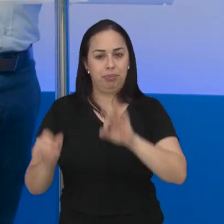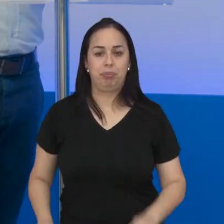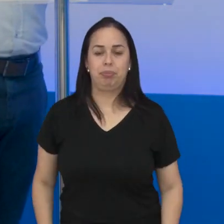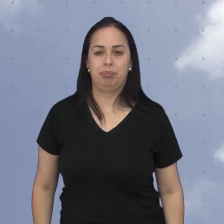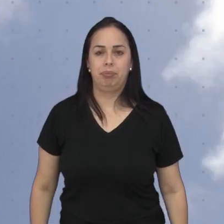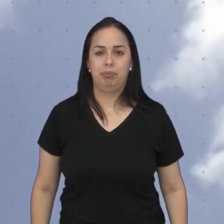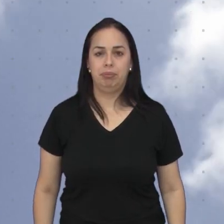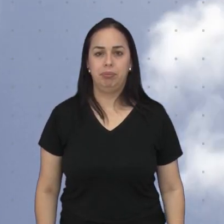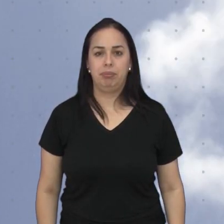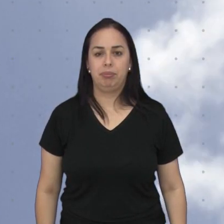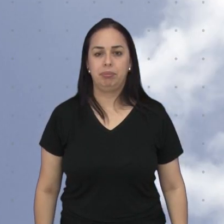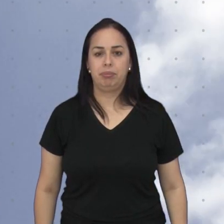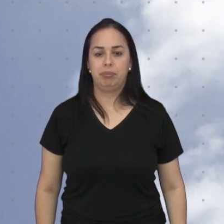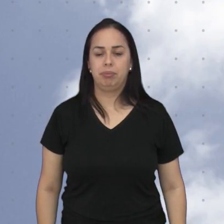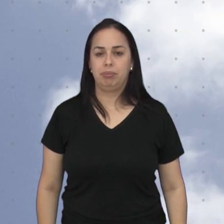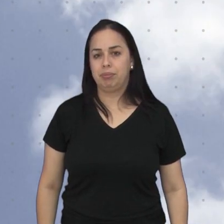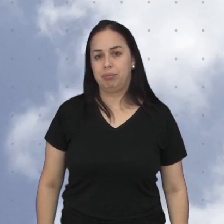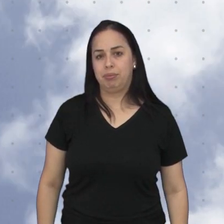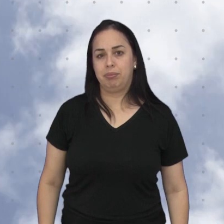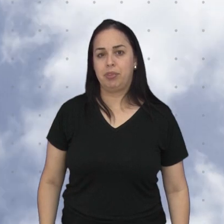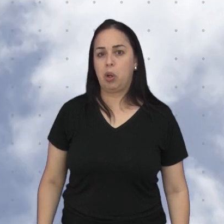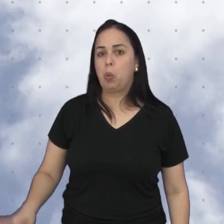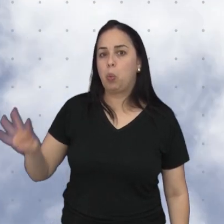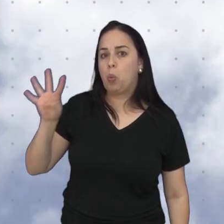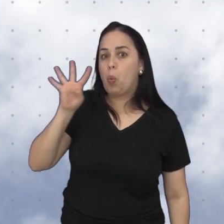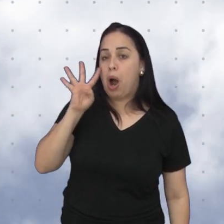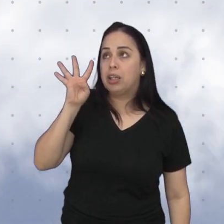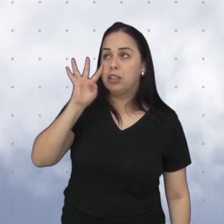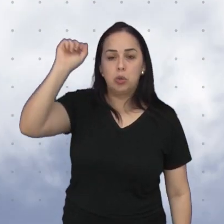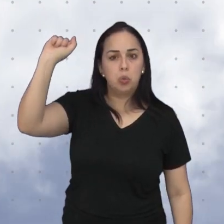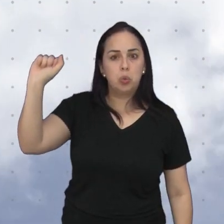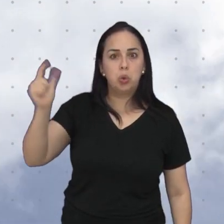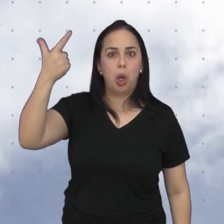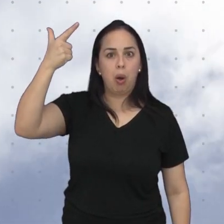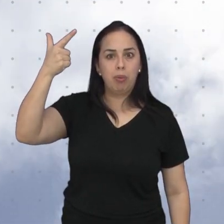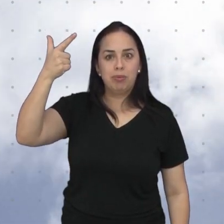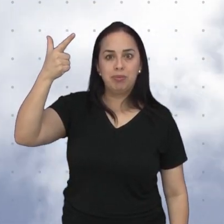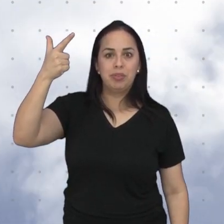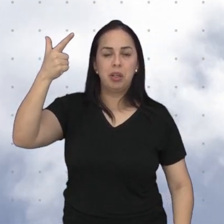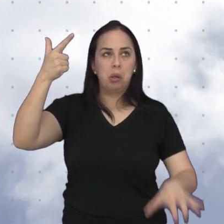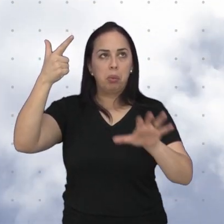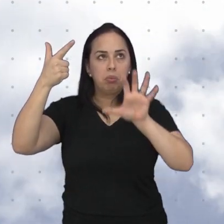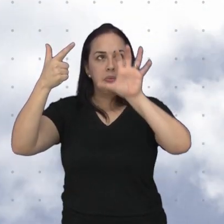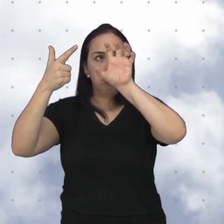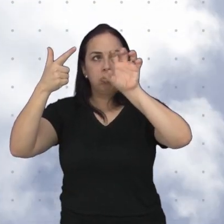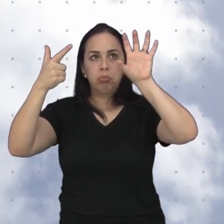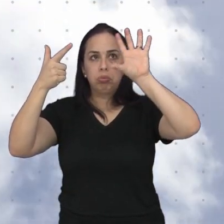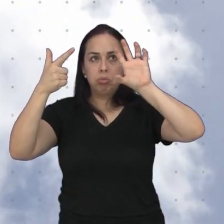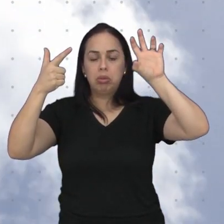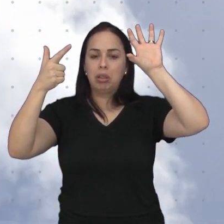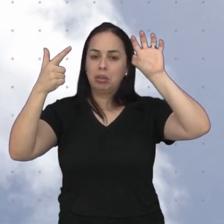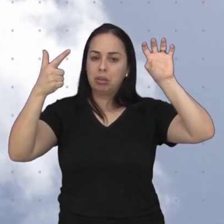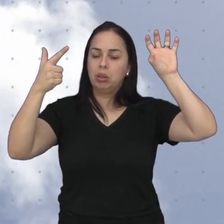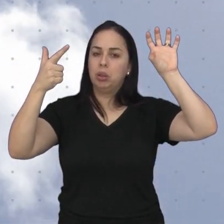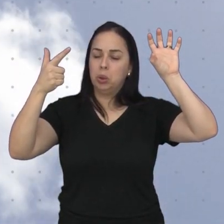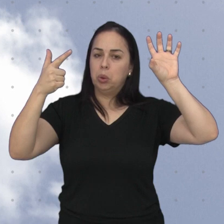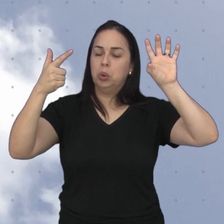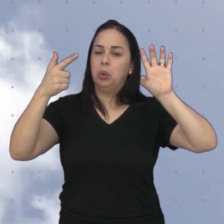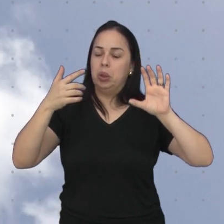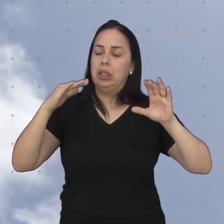tudo isso acaba também sendo contemplado. Sim, a antiguidade é contemplado, as compatibilidades básicas também